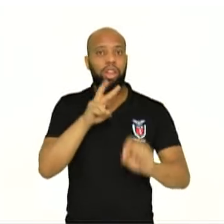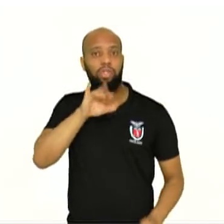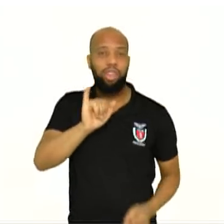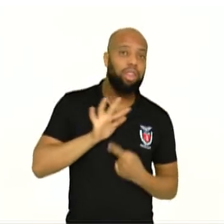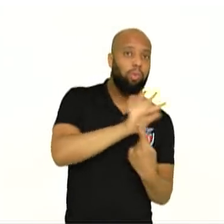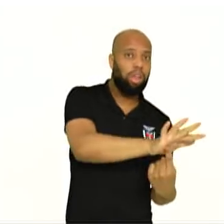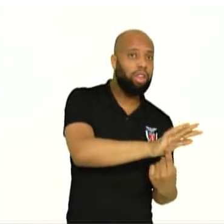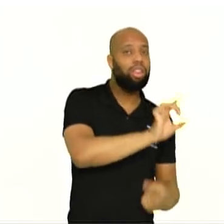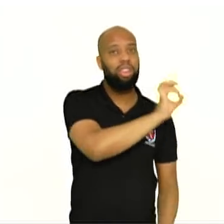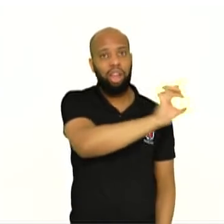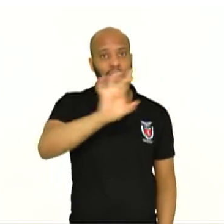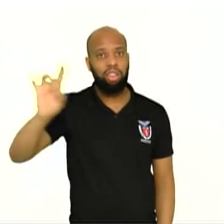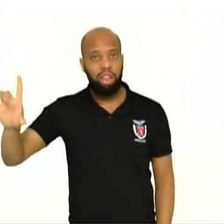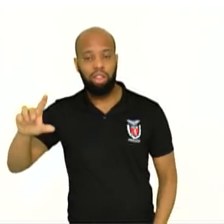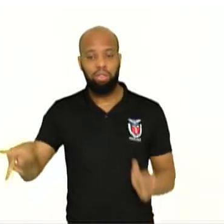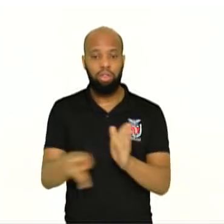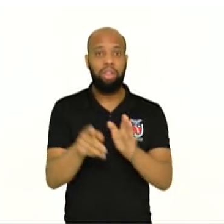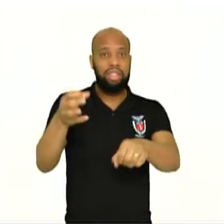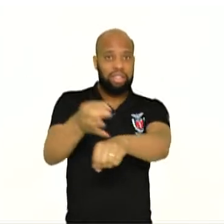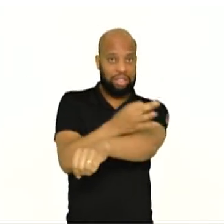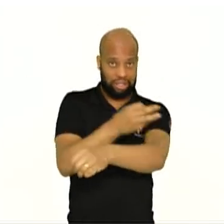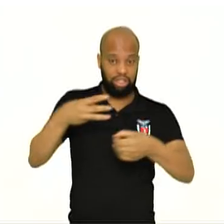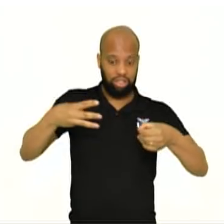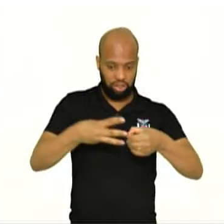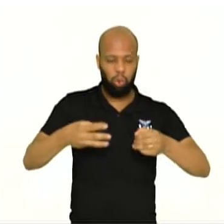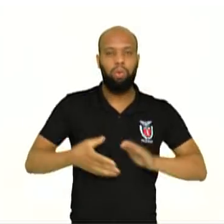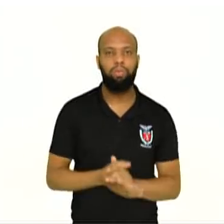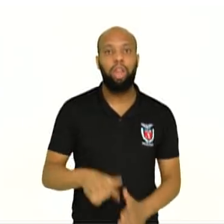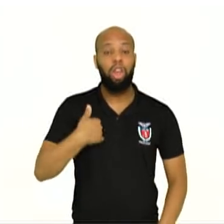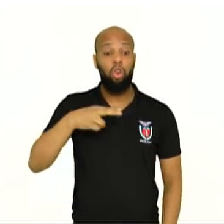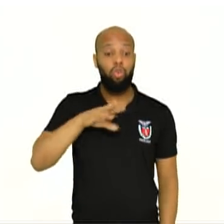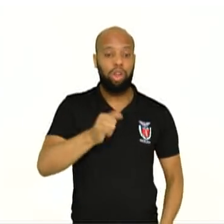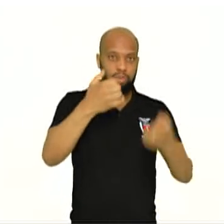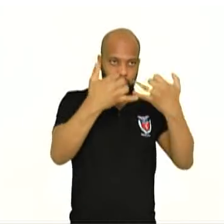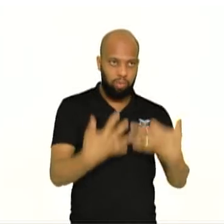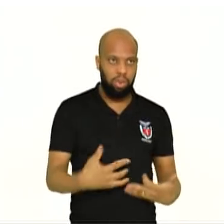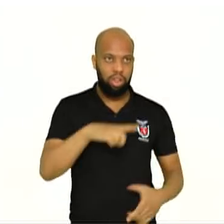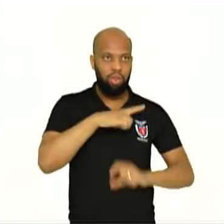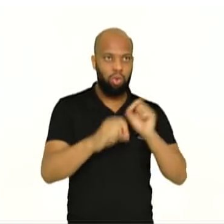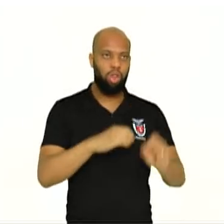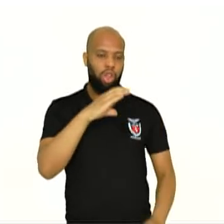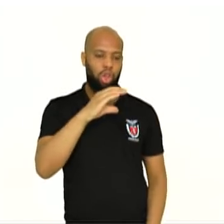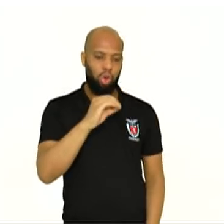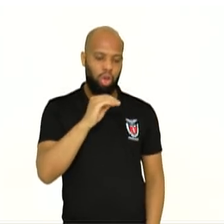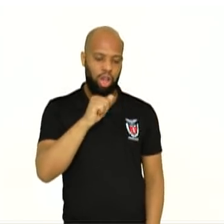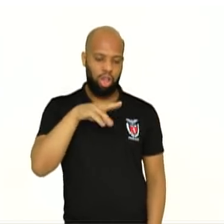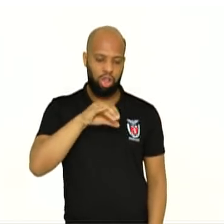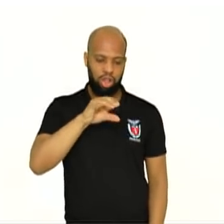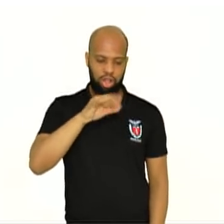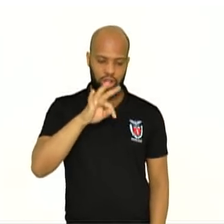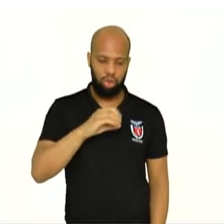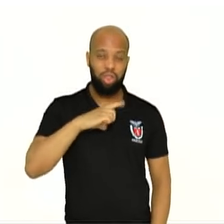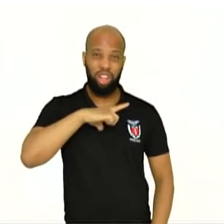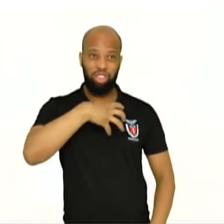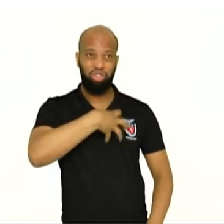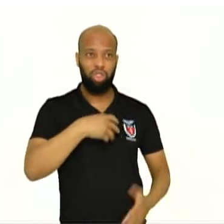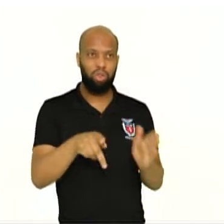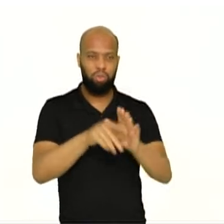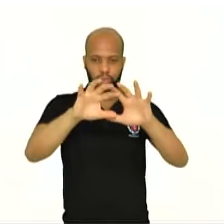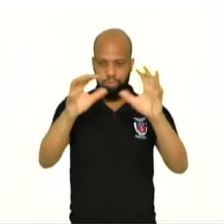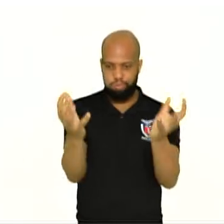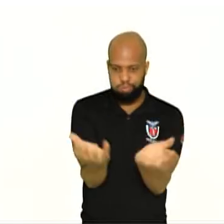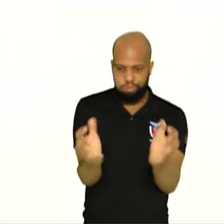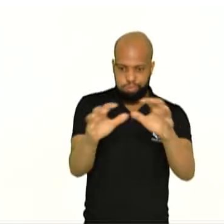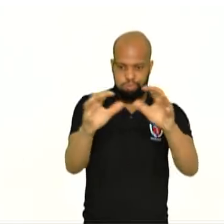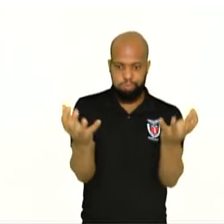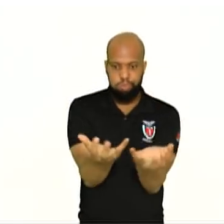representar cada tipo de célula. Eu já te contei que o coanócito, ele tem esse formato arredondado e ela tem